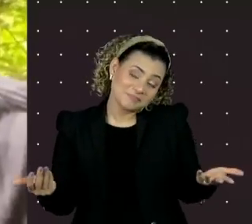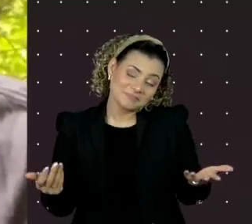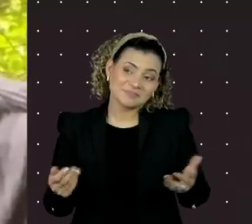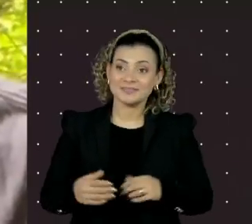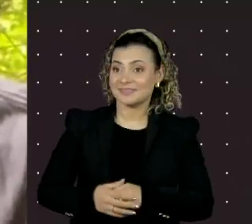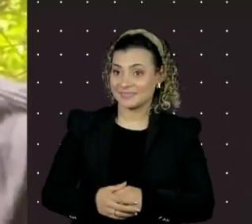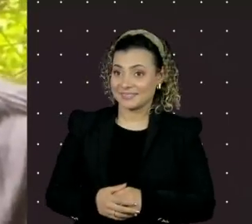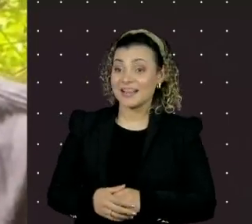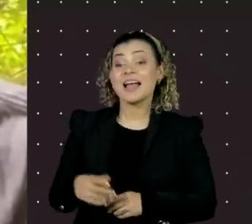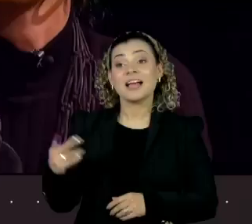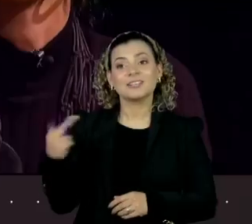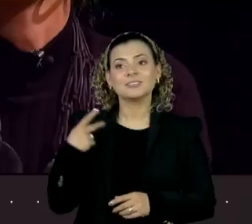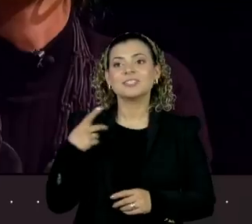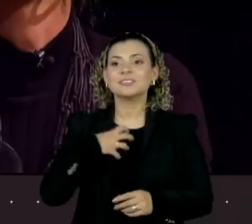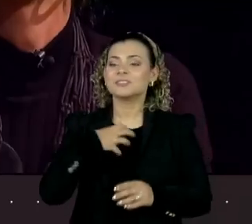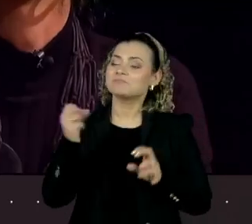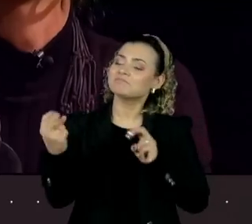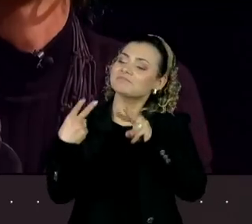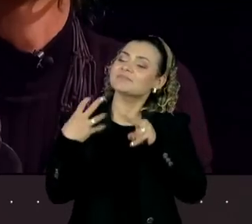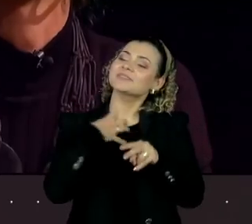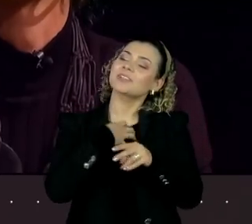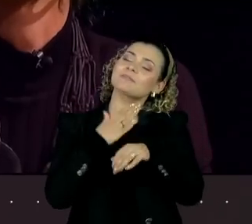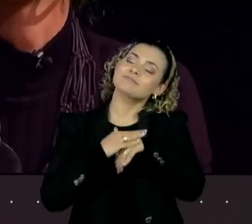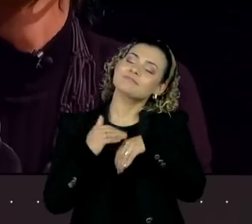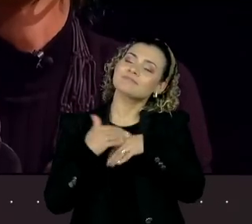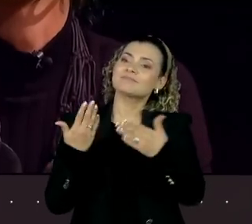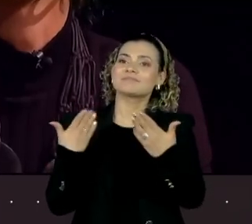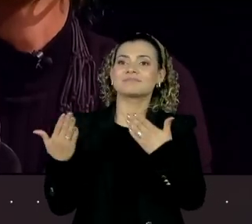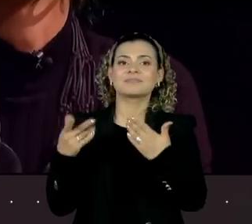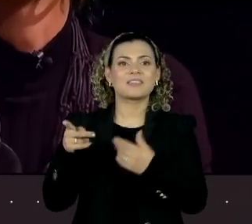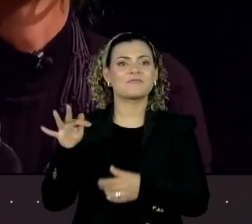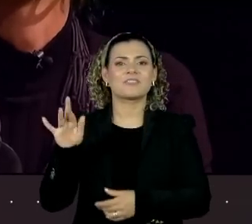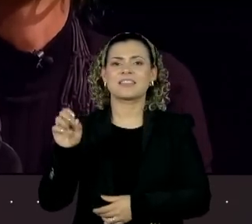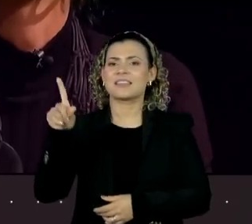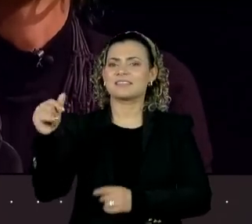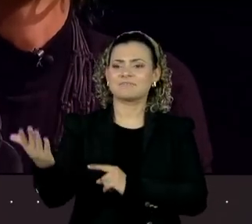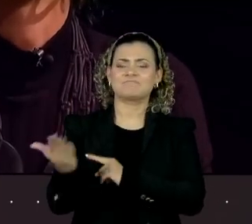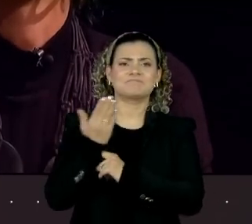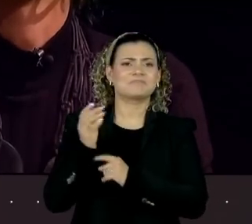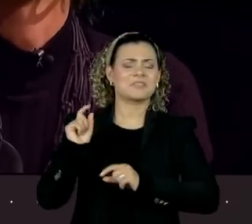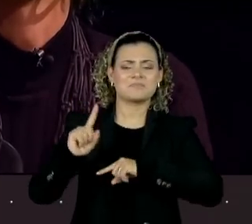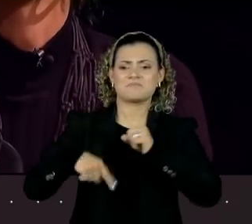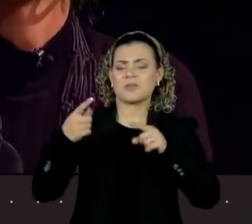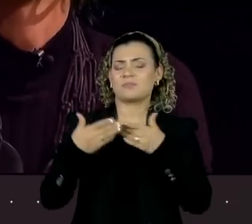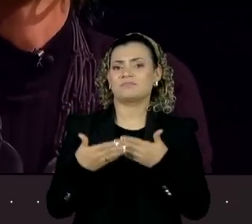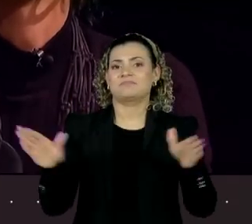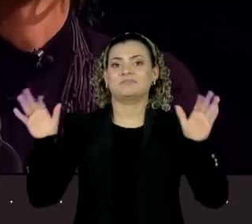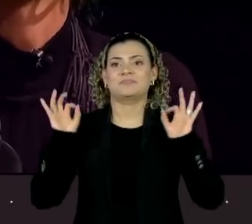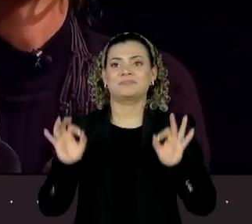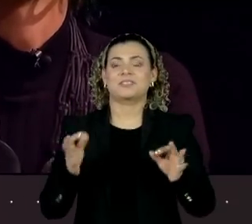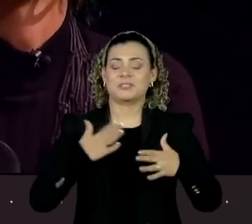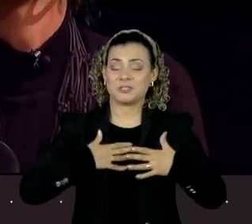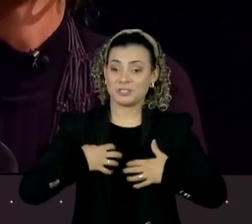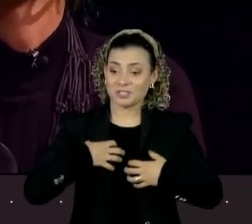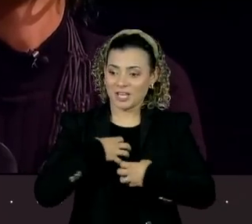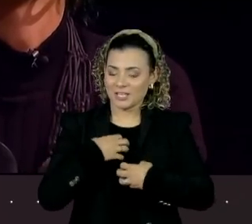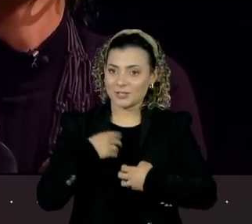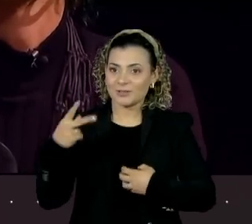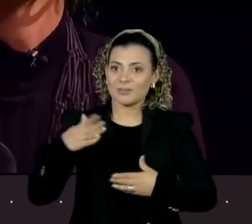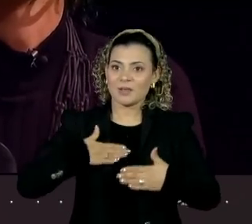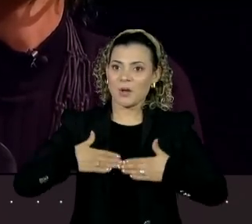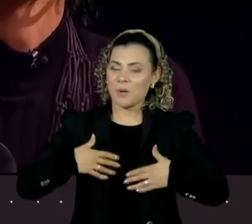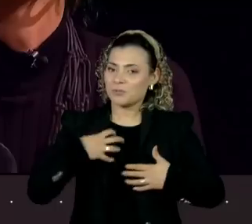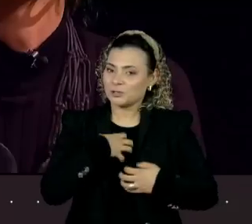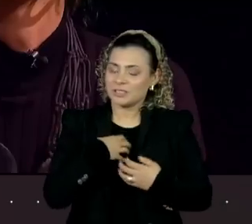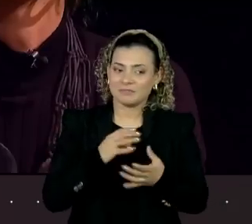e a gente tinha essa cumplicidade, a Fernanda veio com tudo, essa disponibilidade corporal também,